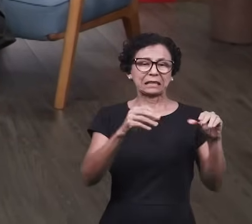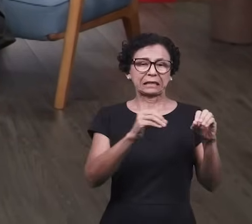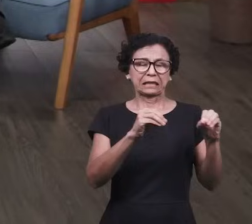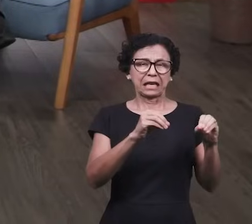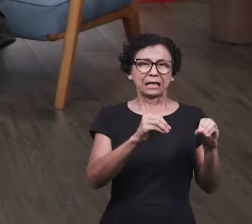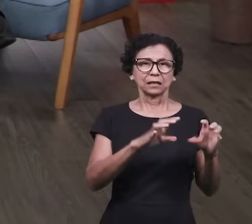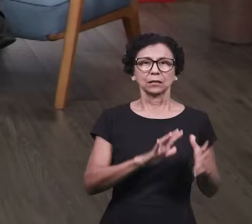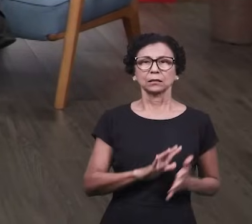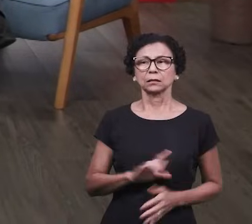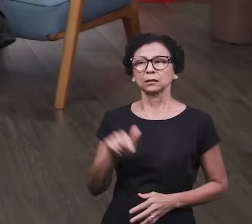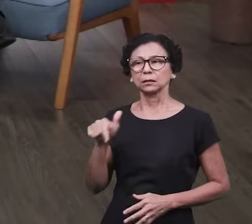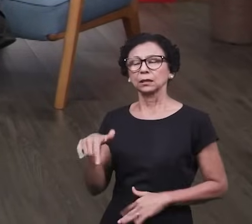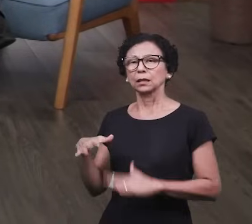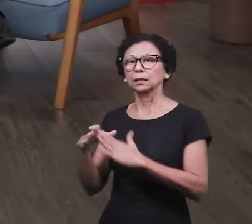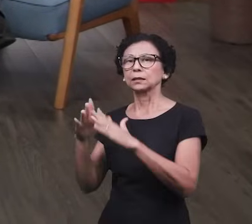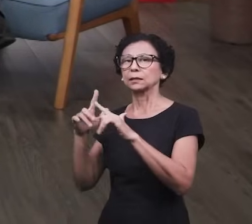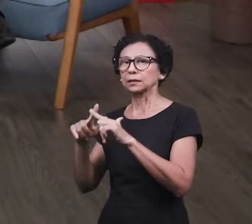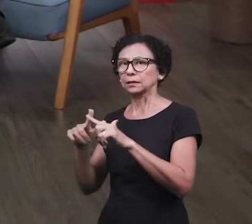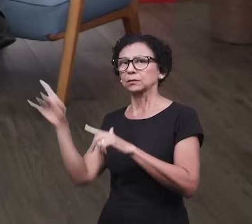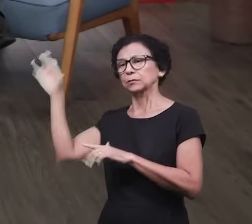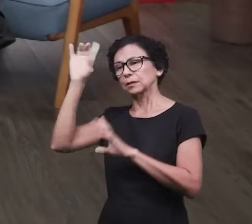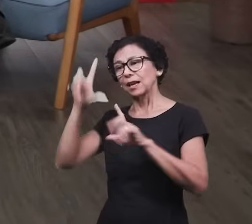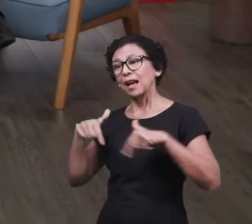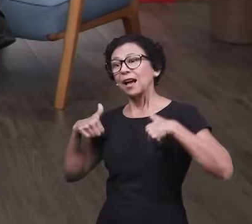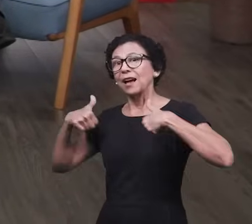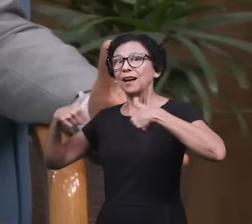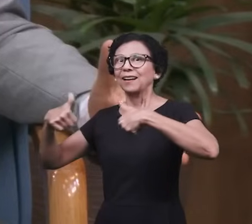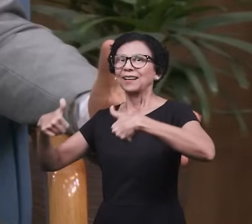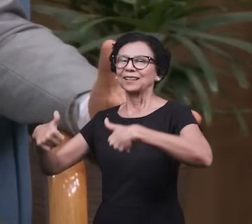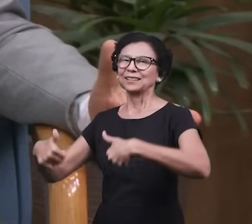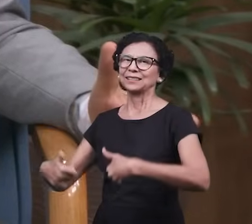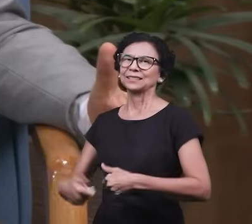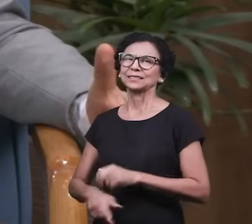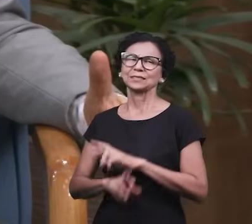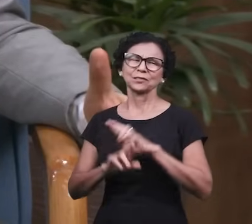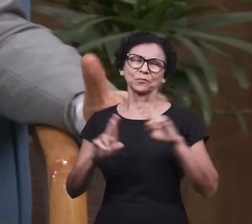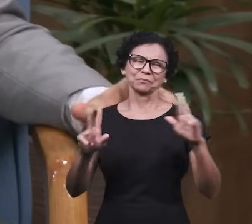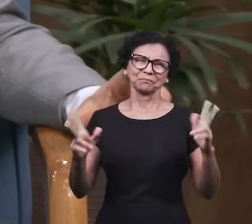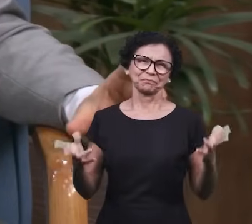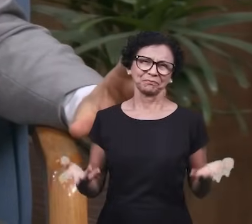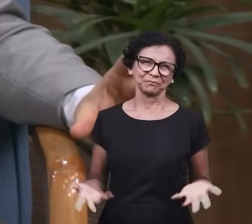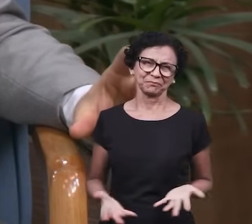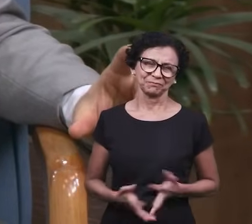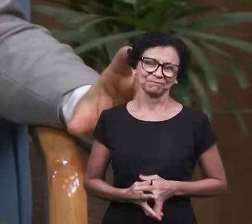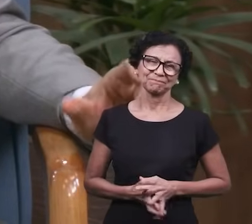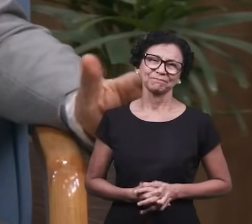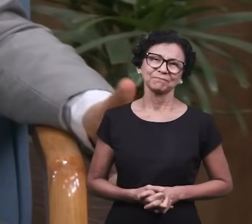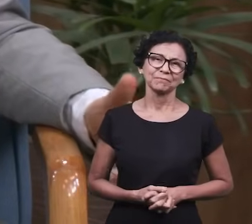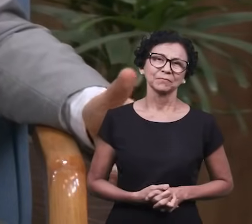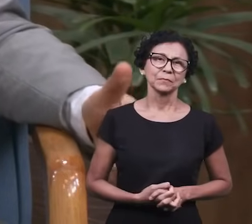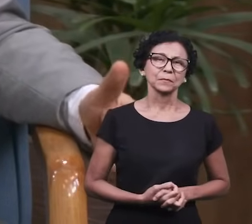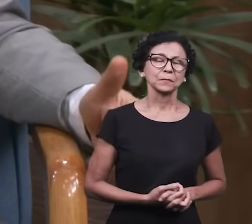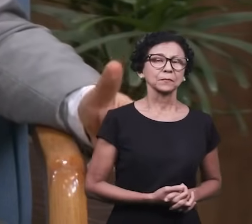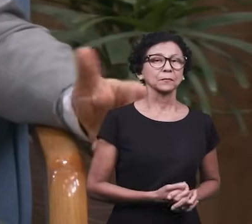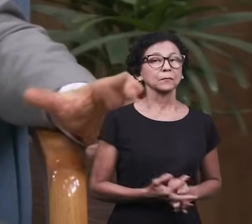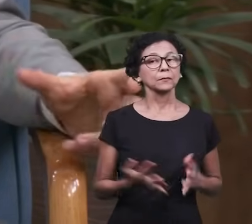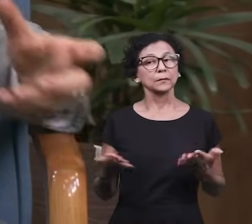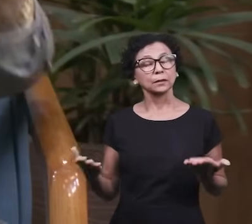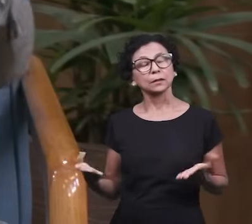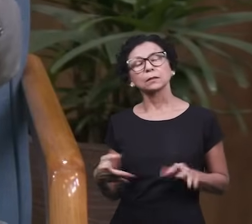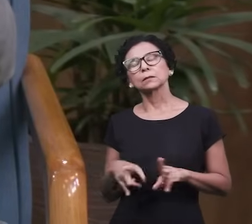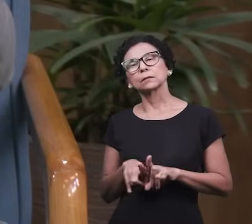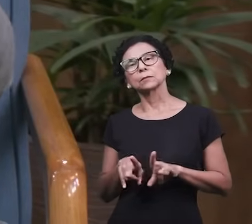Santo. É verdade. Né? E voltando aqui numa preocupação que de maneira recorrente a gente traz, a